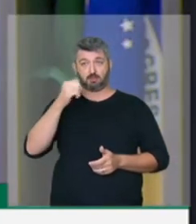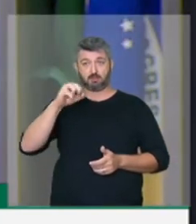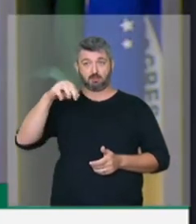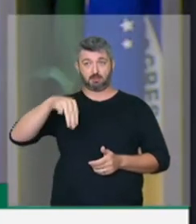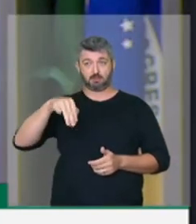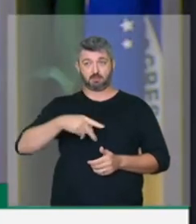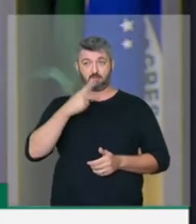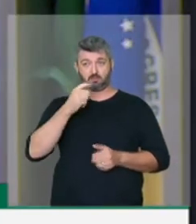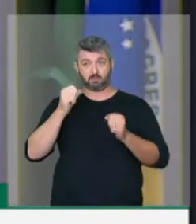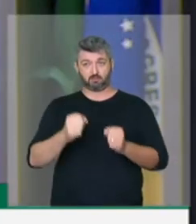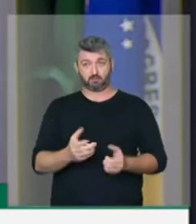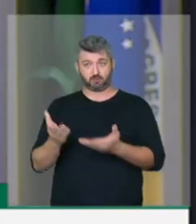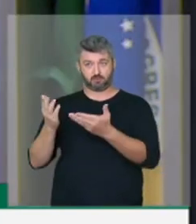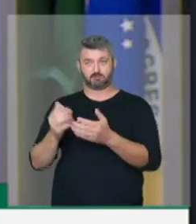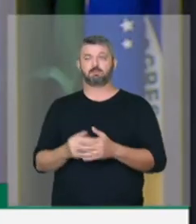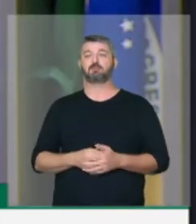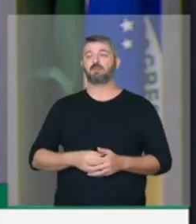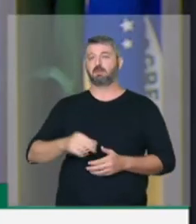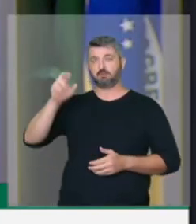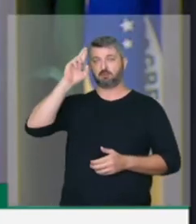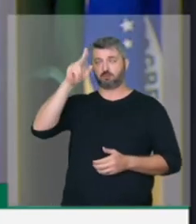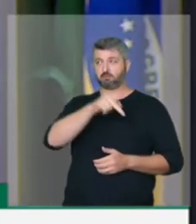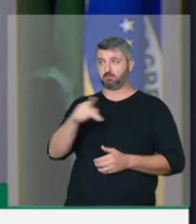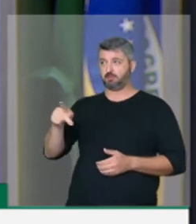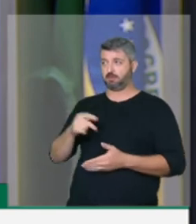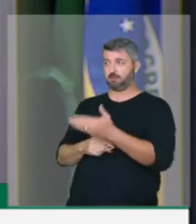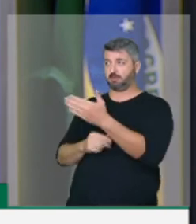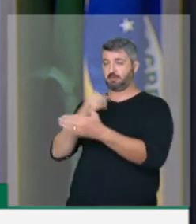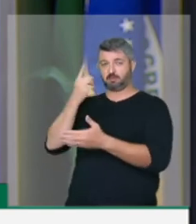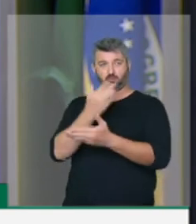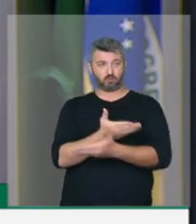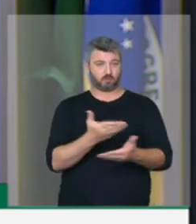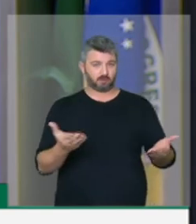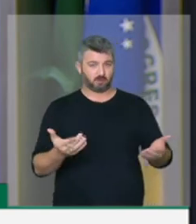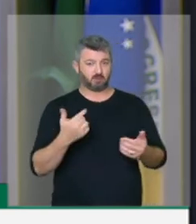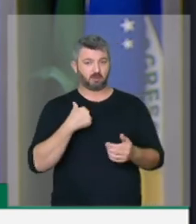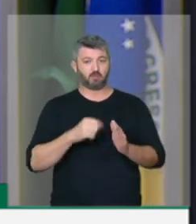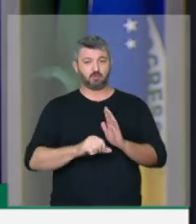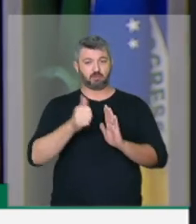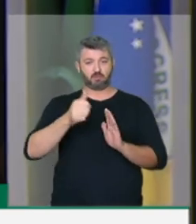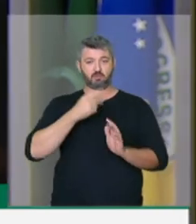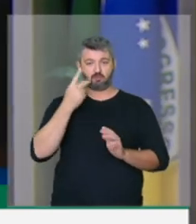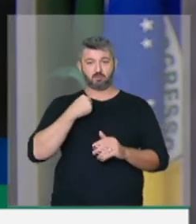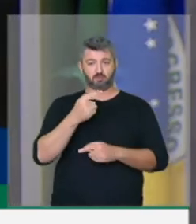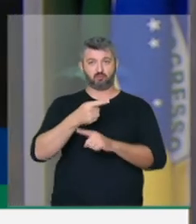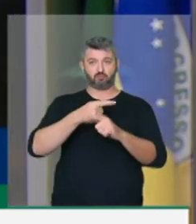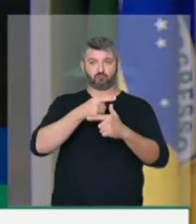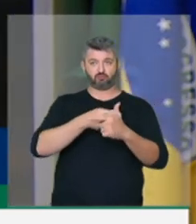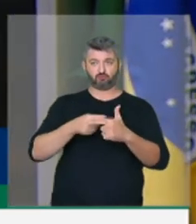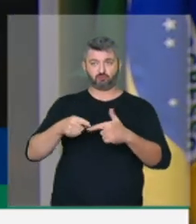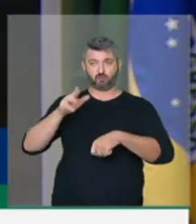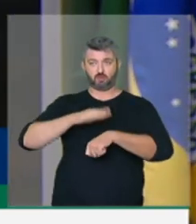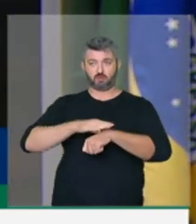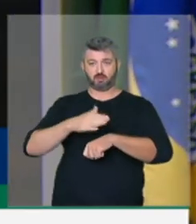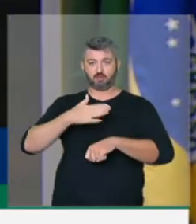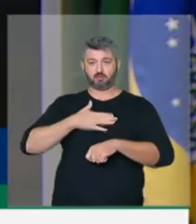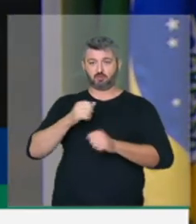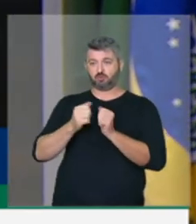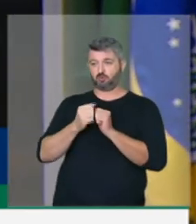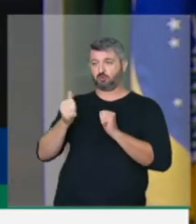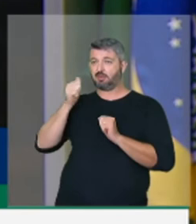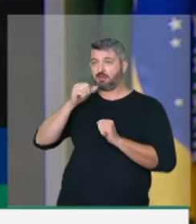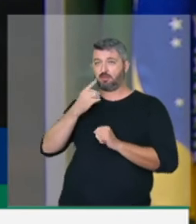Excelência. Senhor presidente, senhoras e senhores deputados, eu gostaria primeiro de informar que vou dividir o meu tempo na tribuna com a deputada